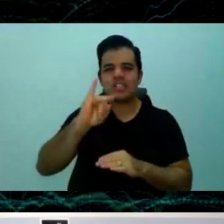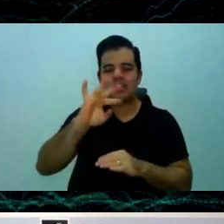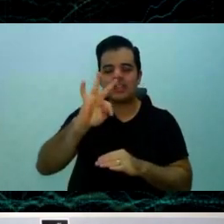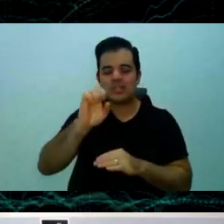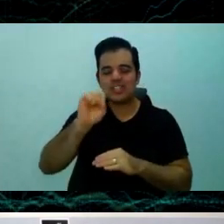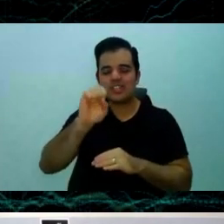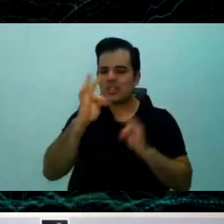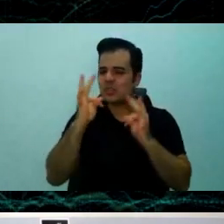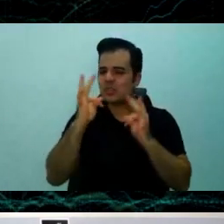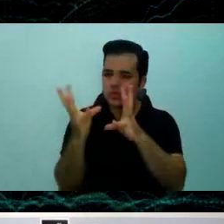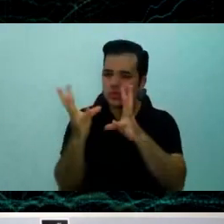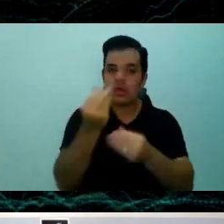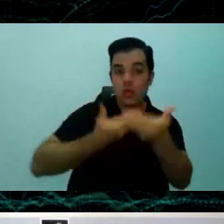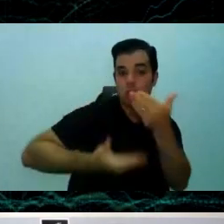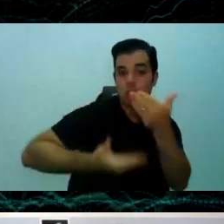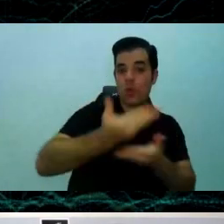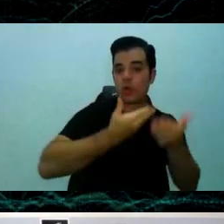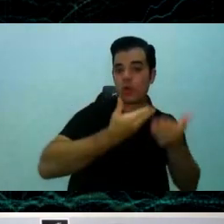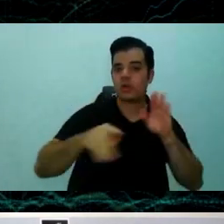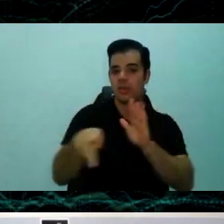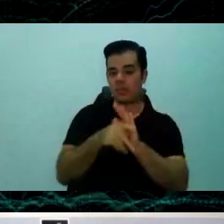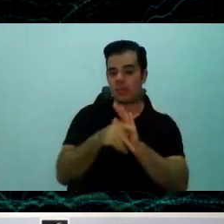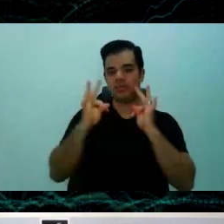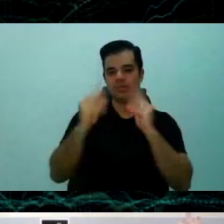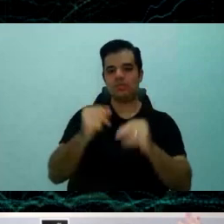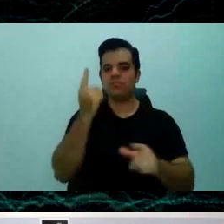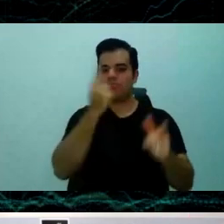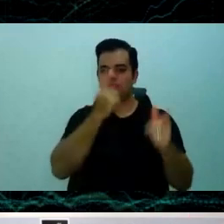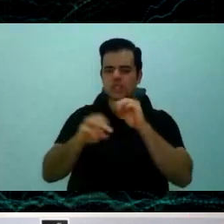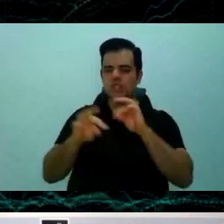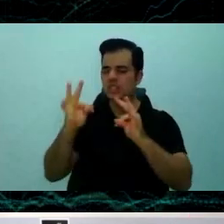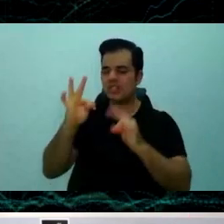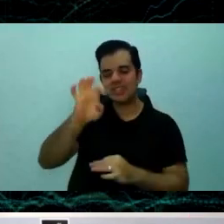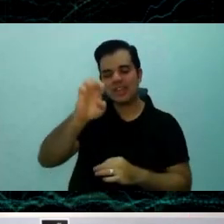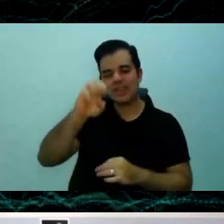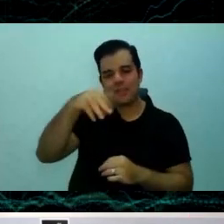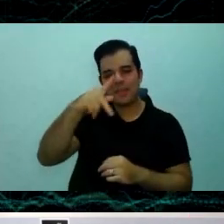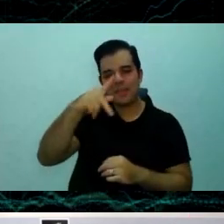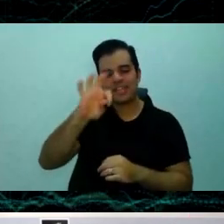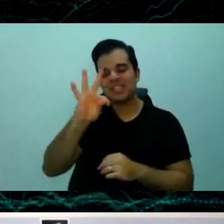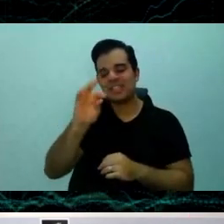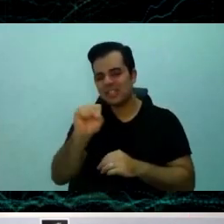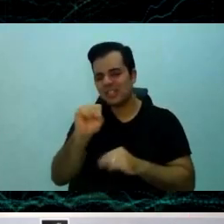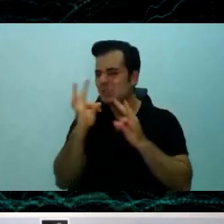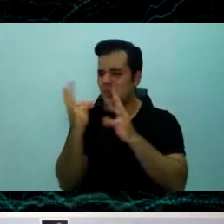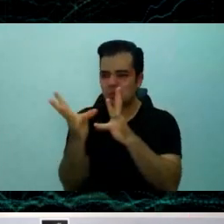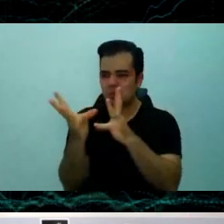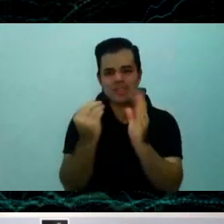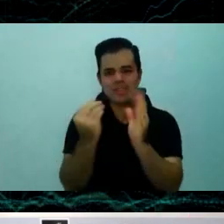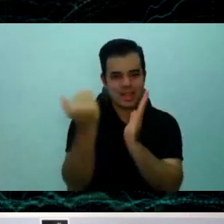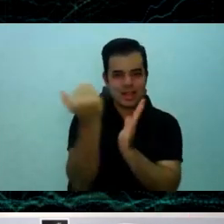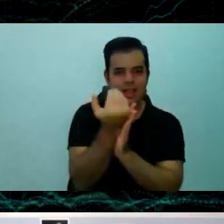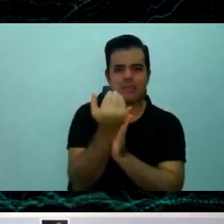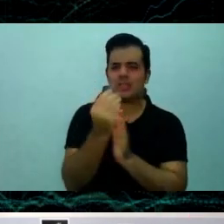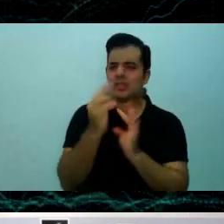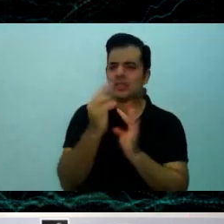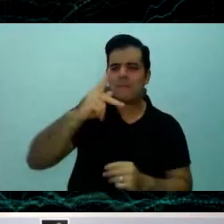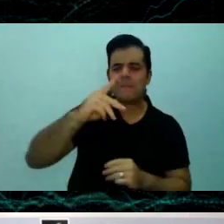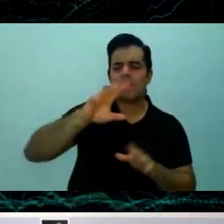justamente compartilhamento de materiais e templates e outras coisas mais. Tá? Materiais em PDF e tudo.